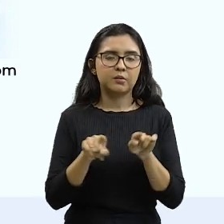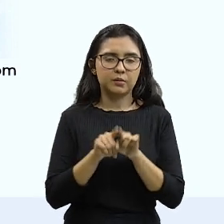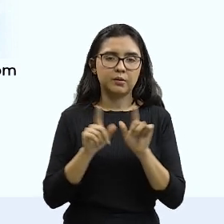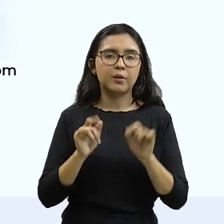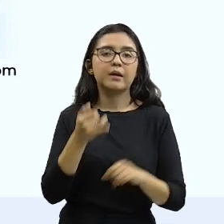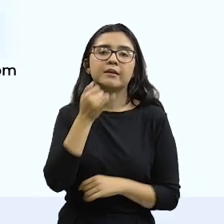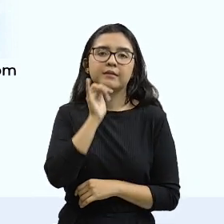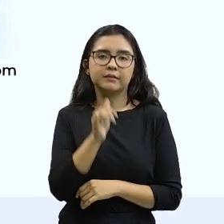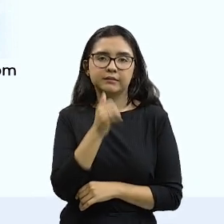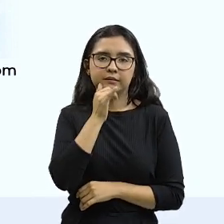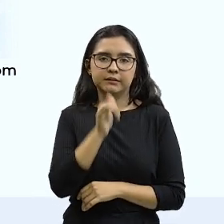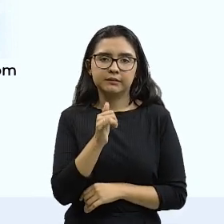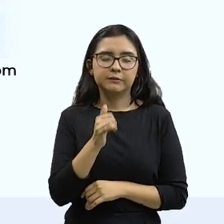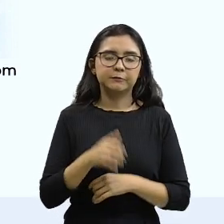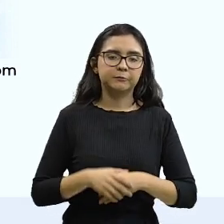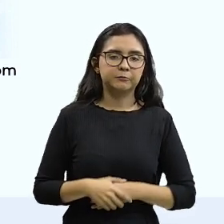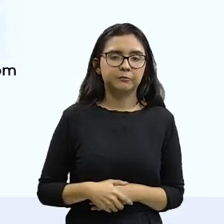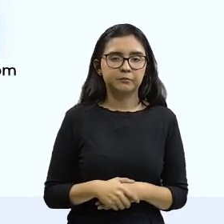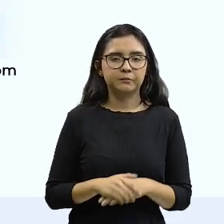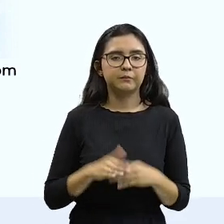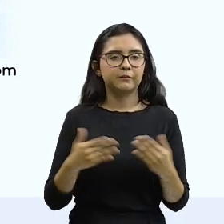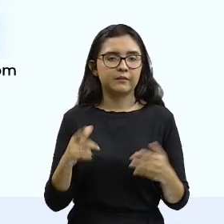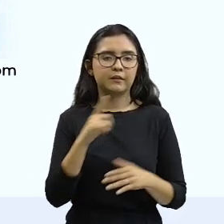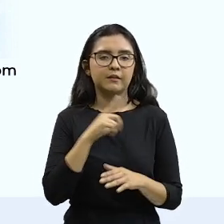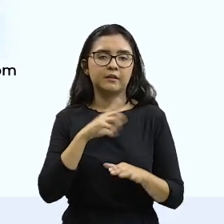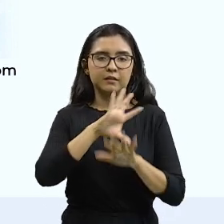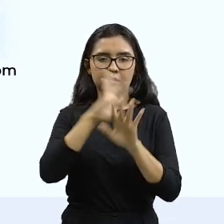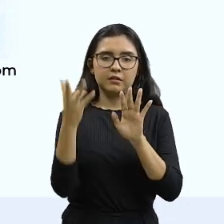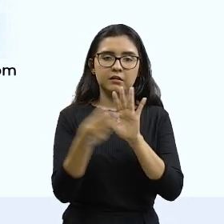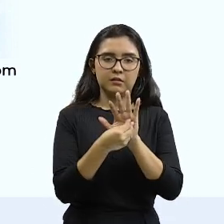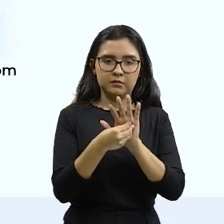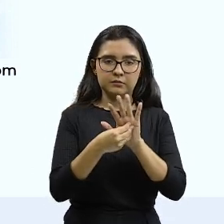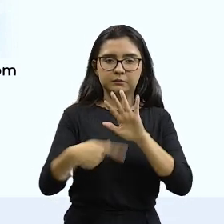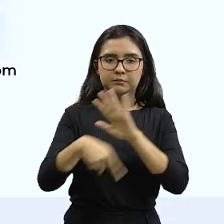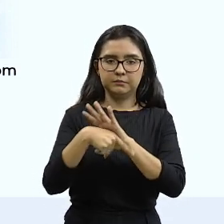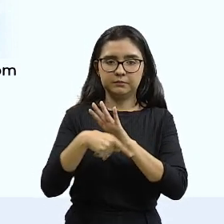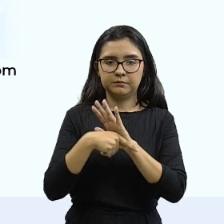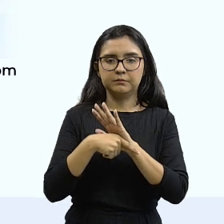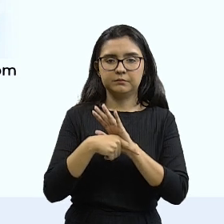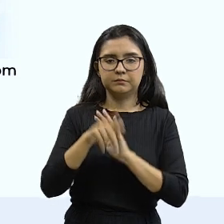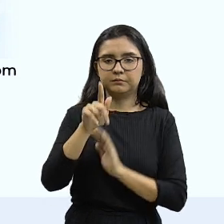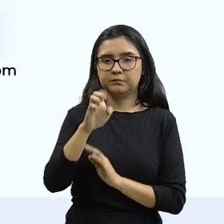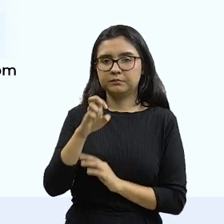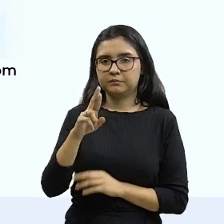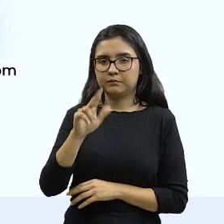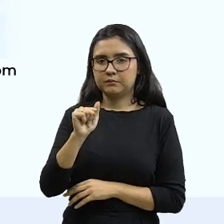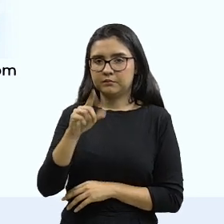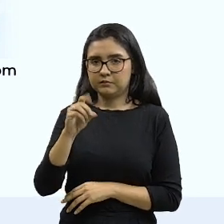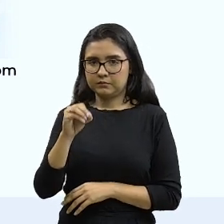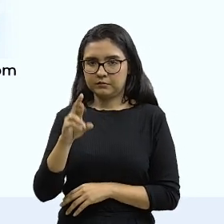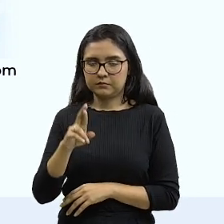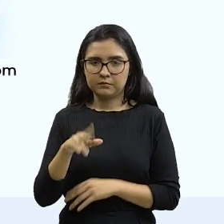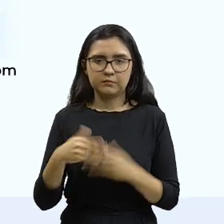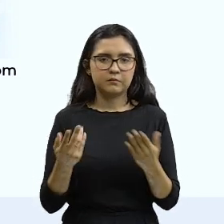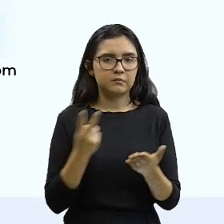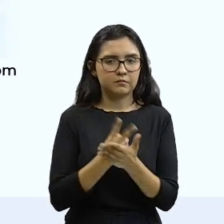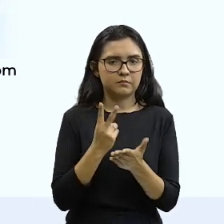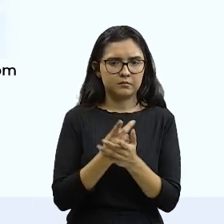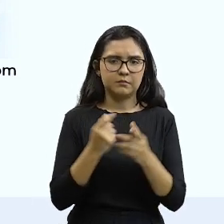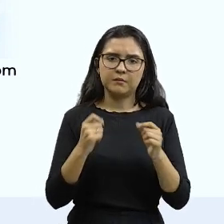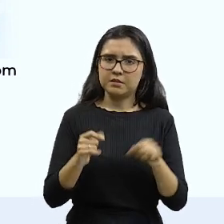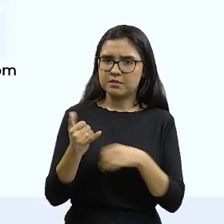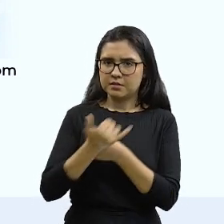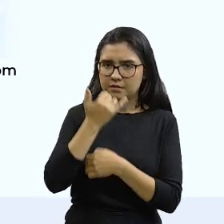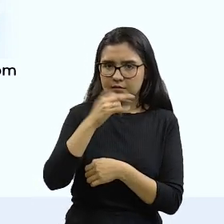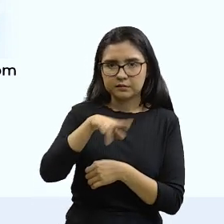elétrica. Nós temos aqui o símbolo do gerador, uma corrente elétrica que sempre, você não pode se enganar, meu amigo,